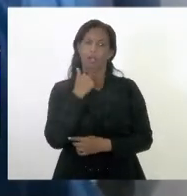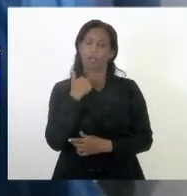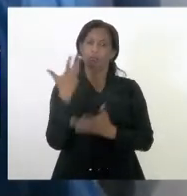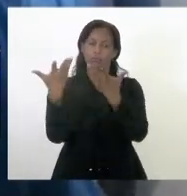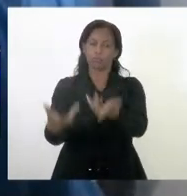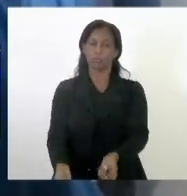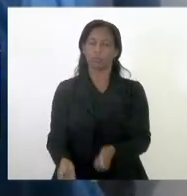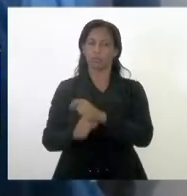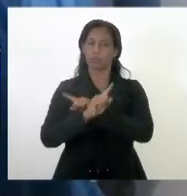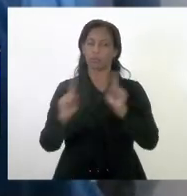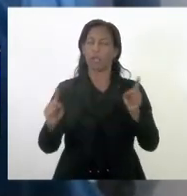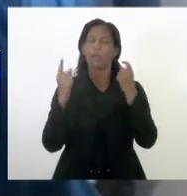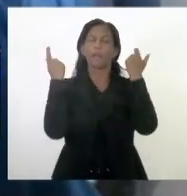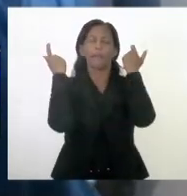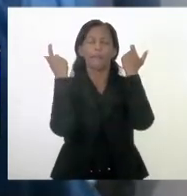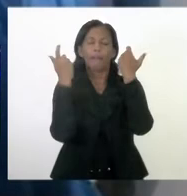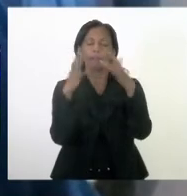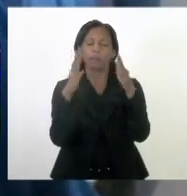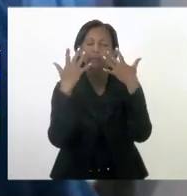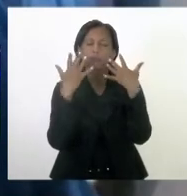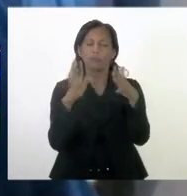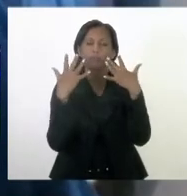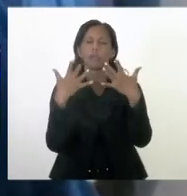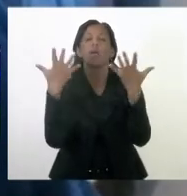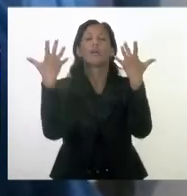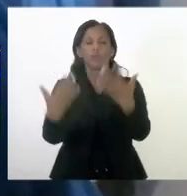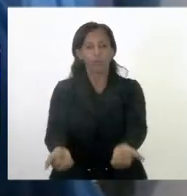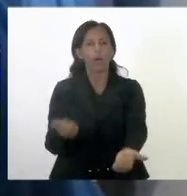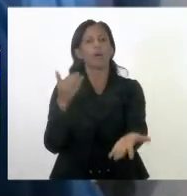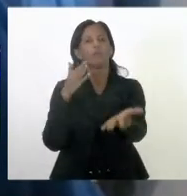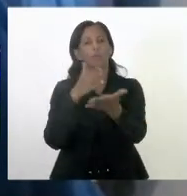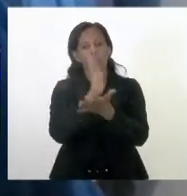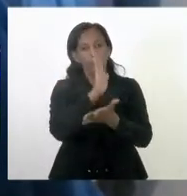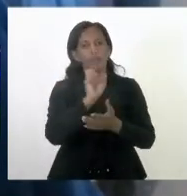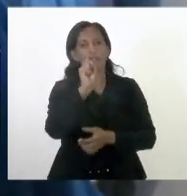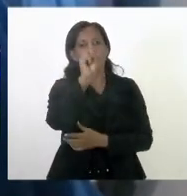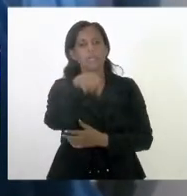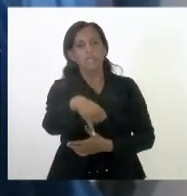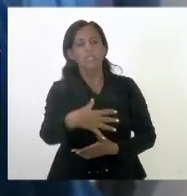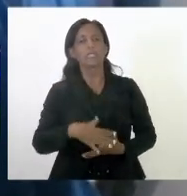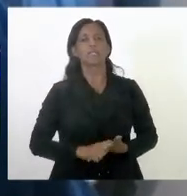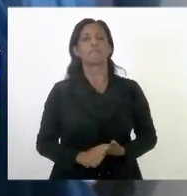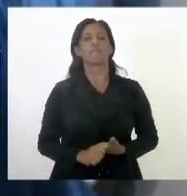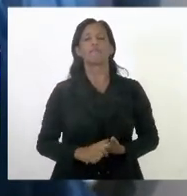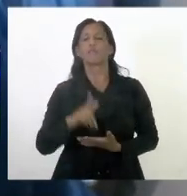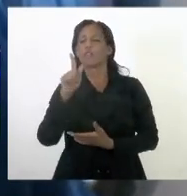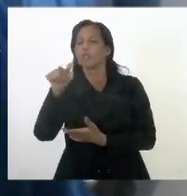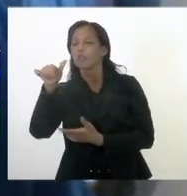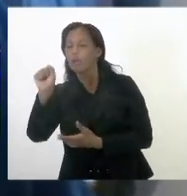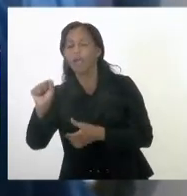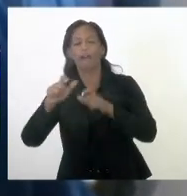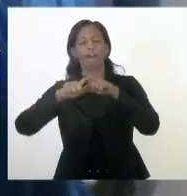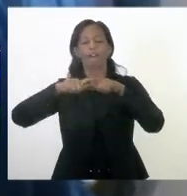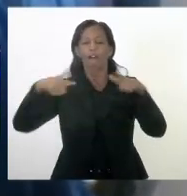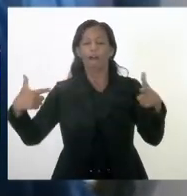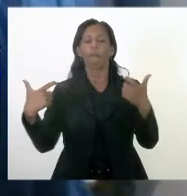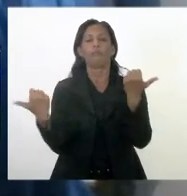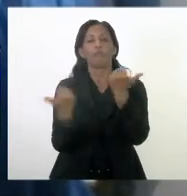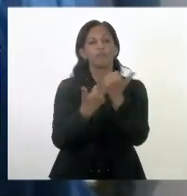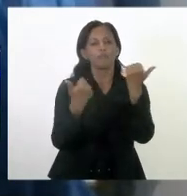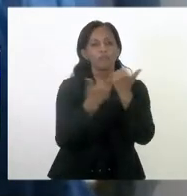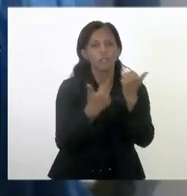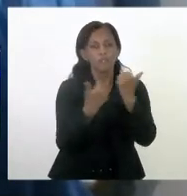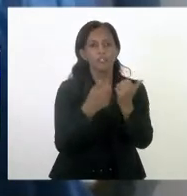isso. Parabéns, vamos aprovar apoio ao gás, ampliação do